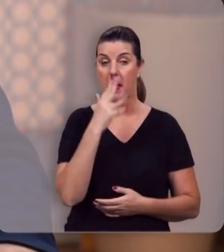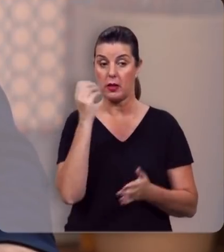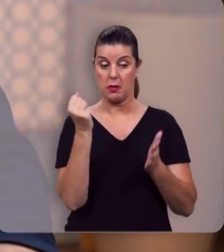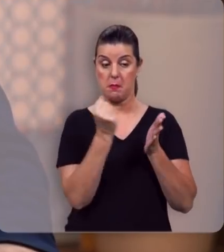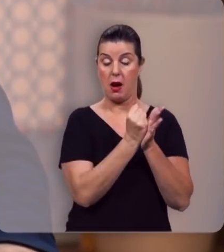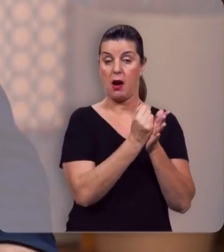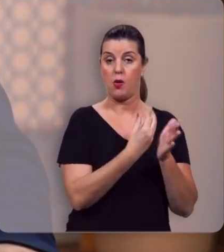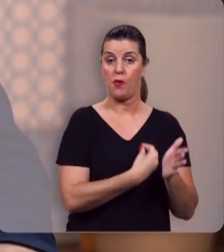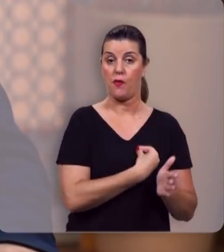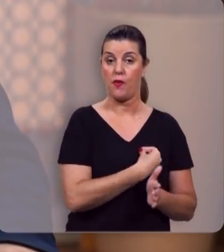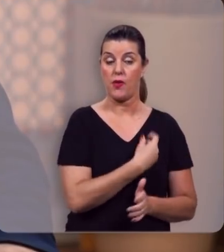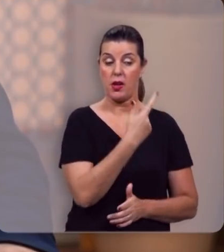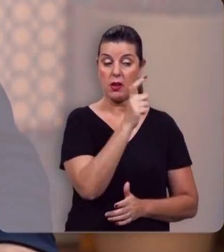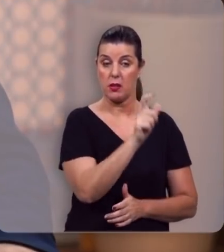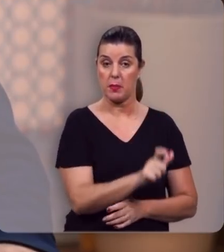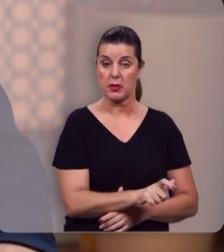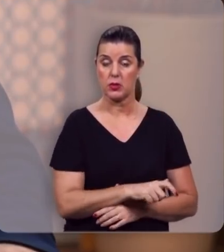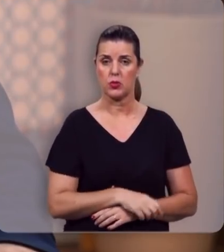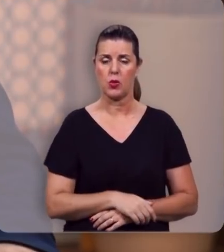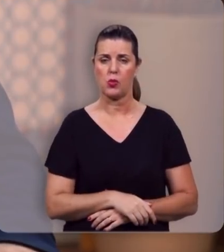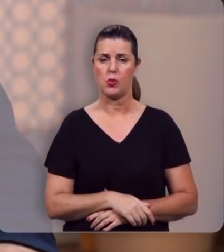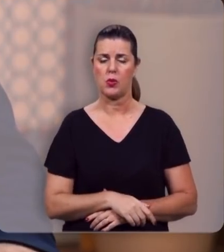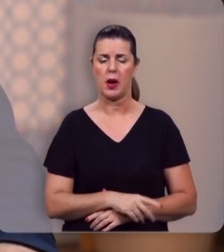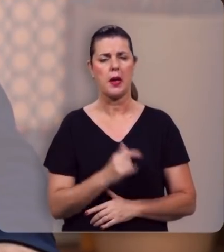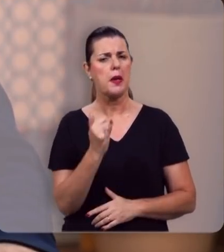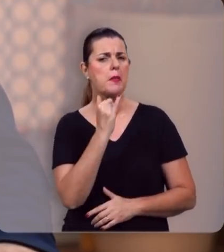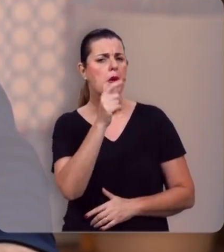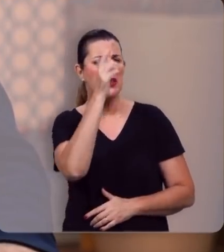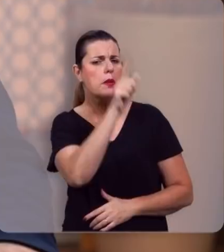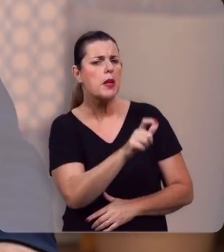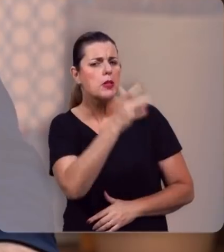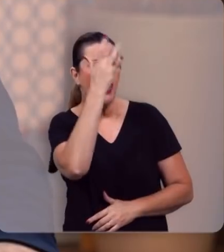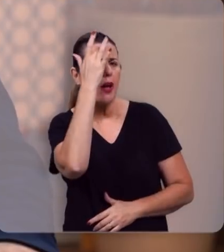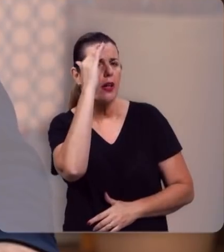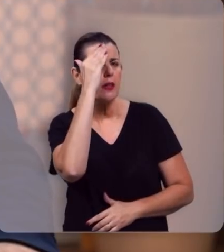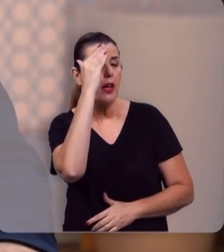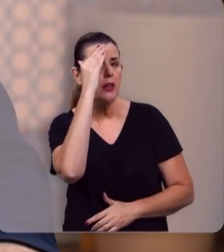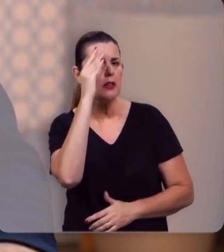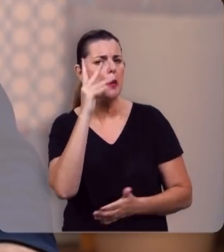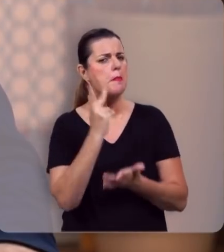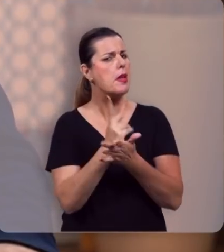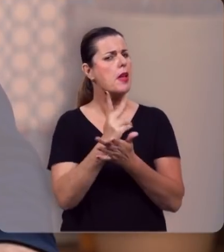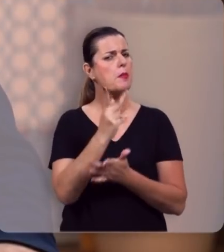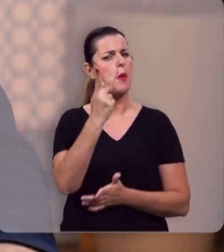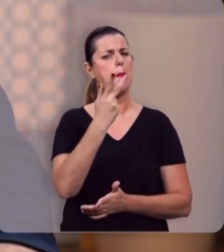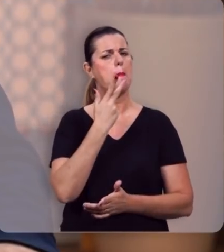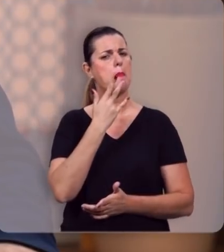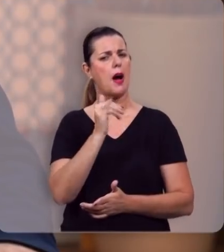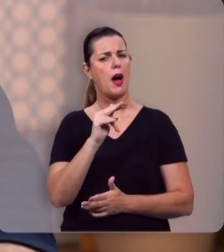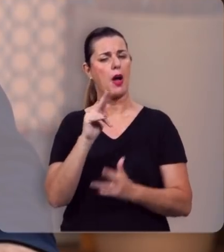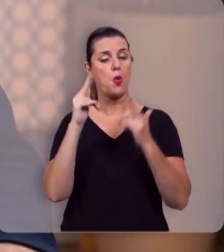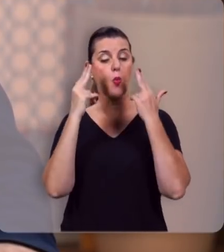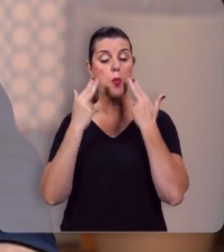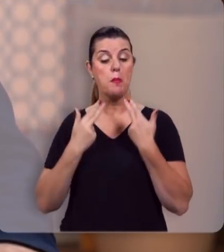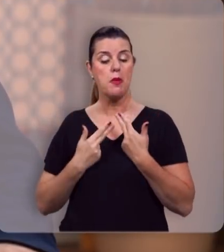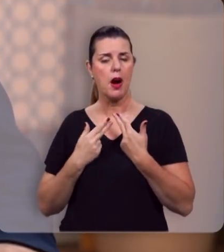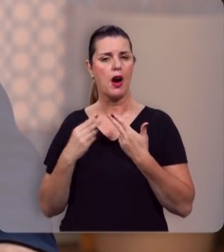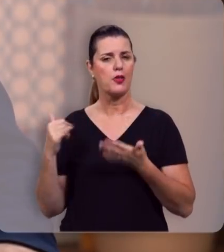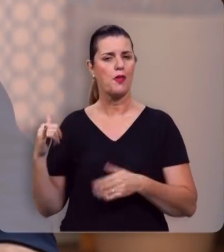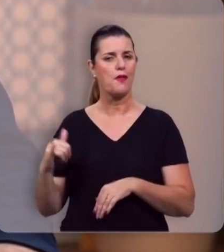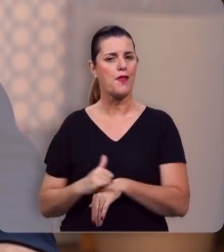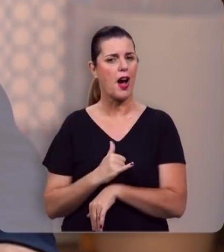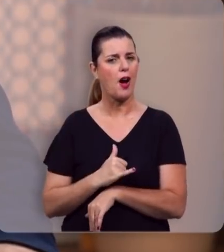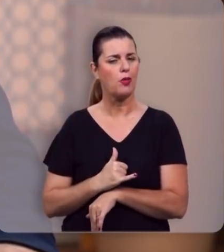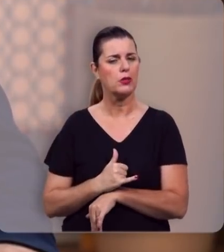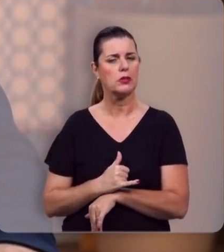dessa pessoa. É importante que essa pessoa entenda que ainda que o seu pai humano tenha falhado, você